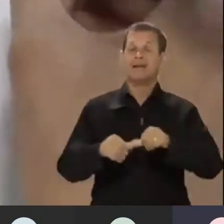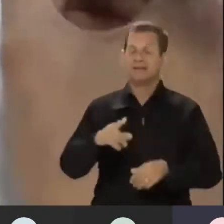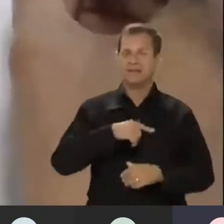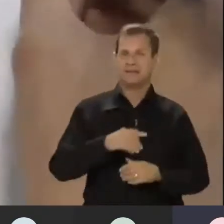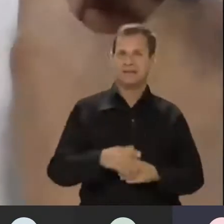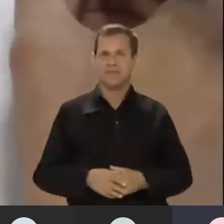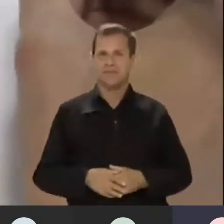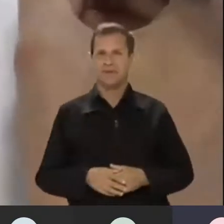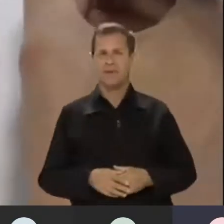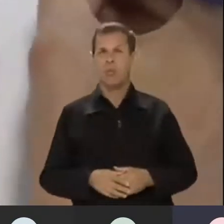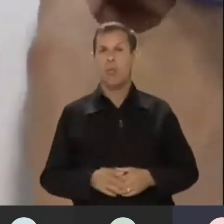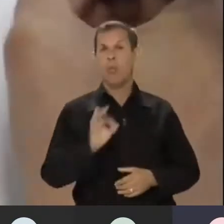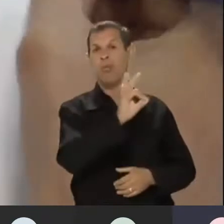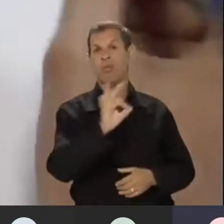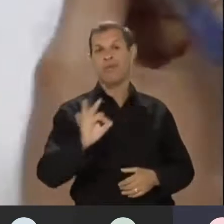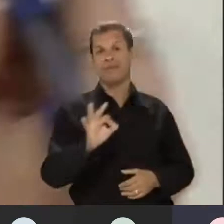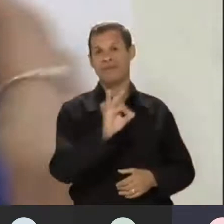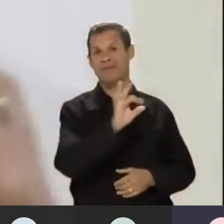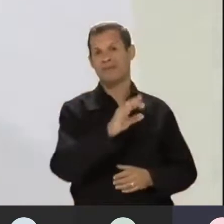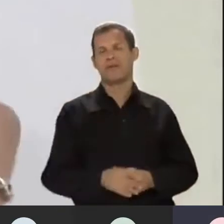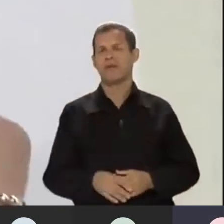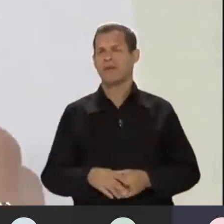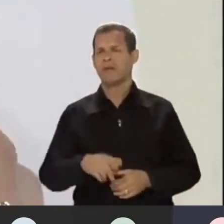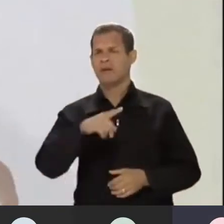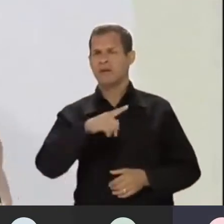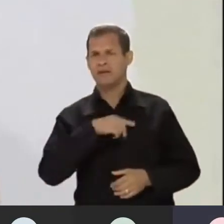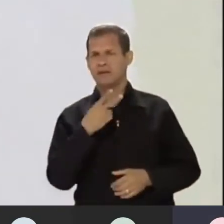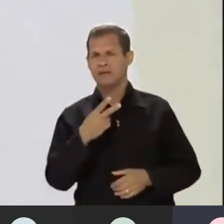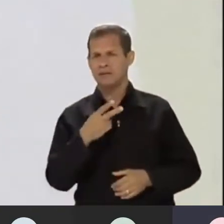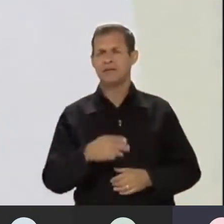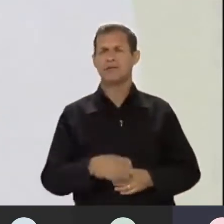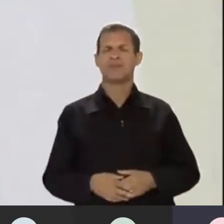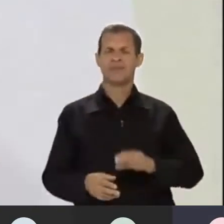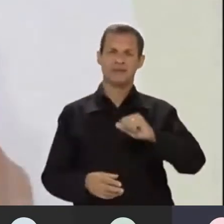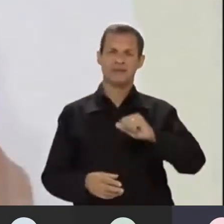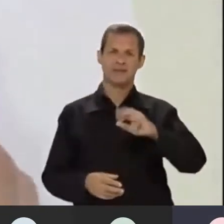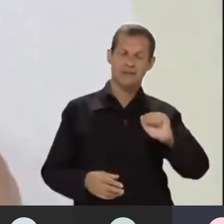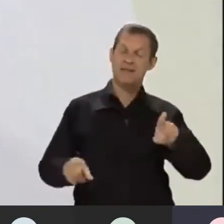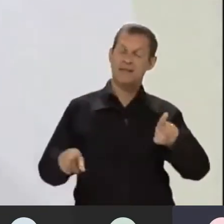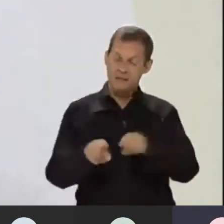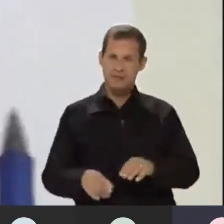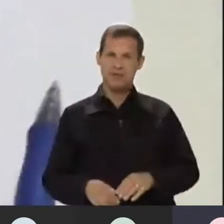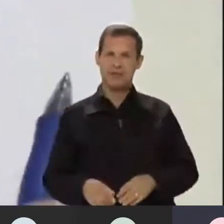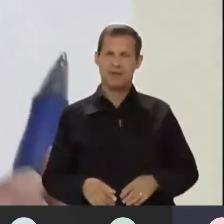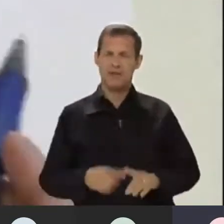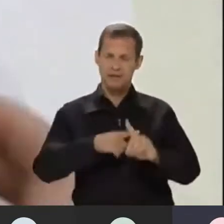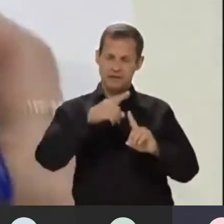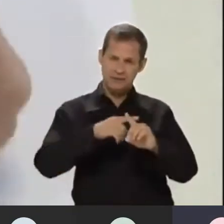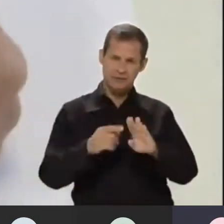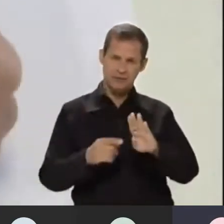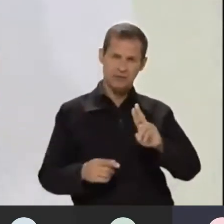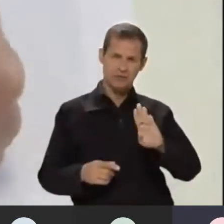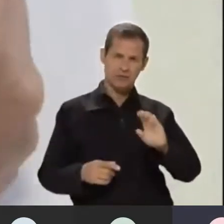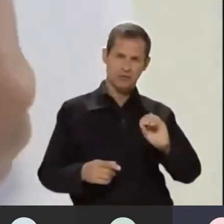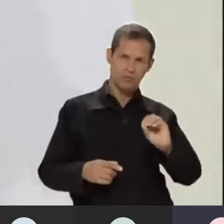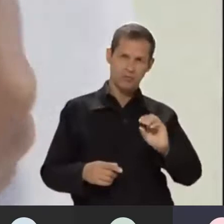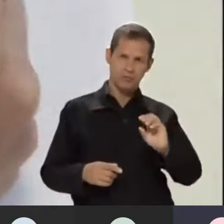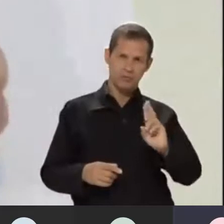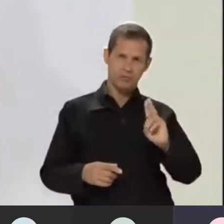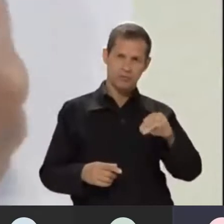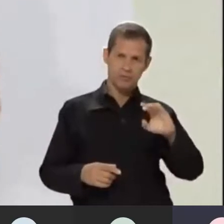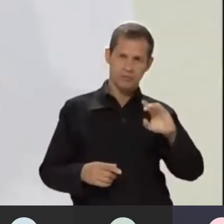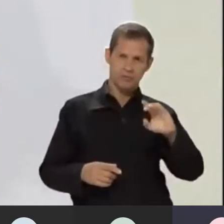E ela é dada em porcentagem. E ela vai pegar duas partes da carta, tá? Assim como o temperatura de bulbo úmido, essa